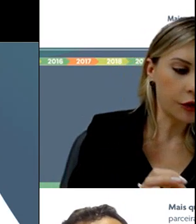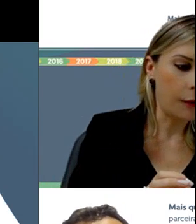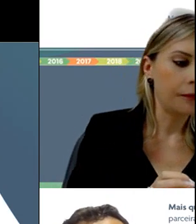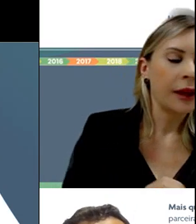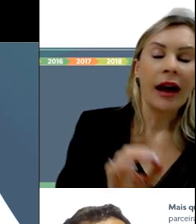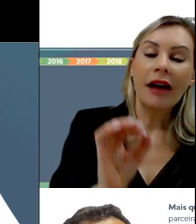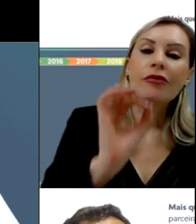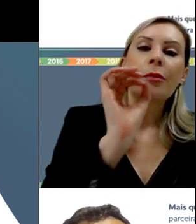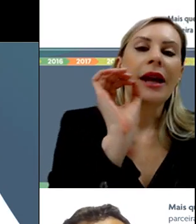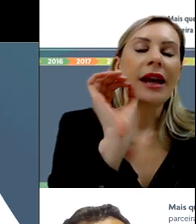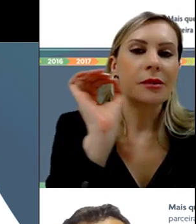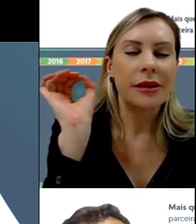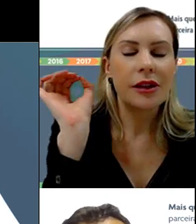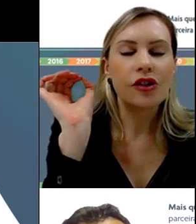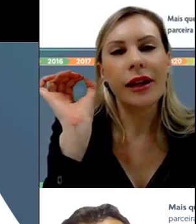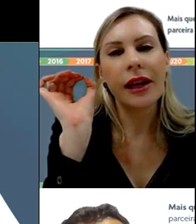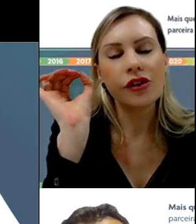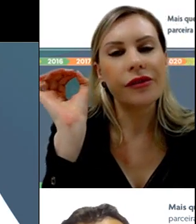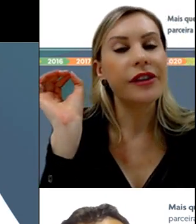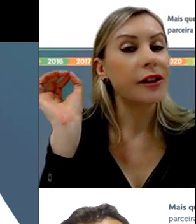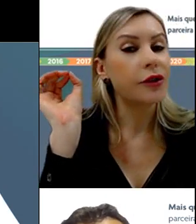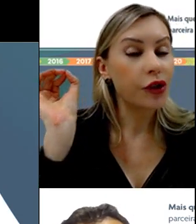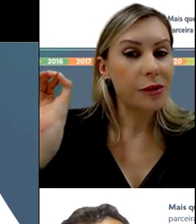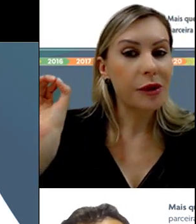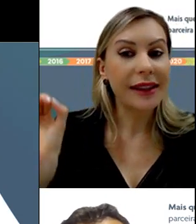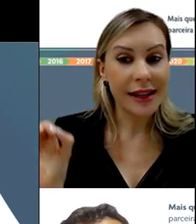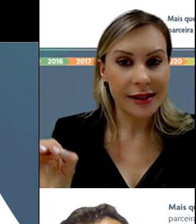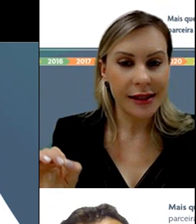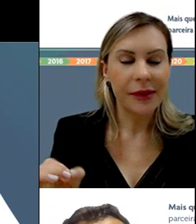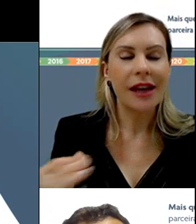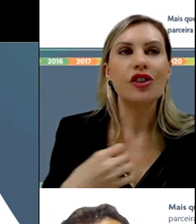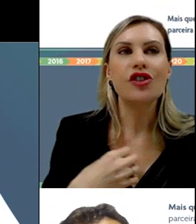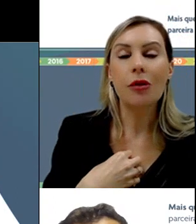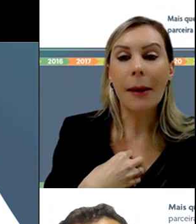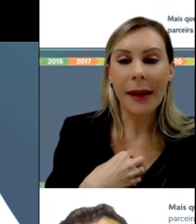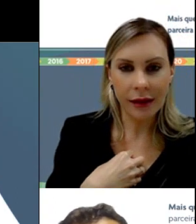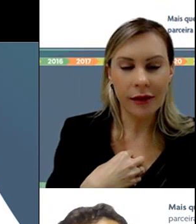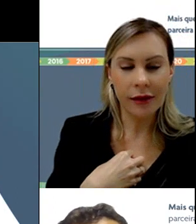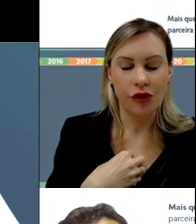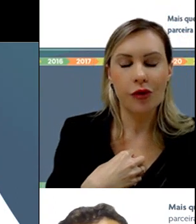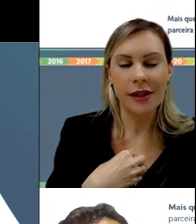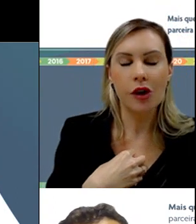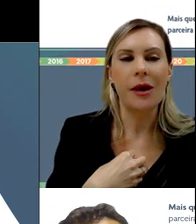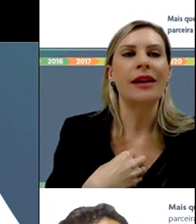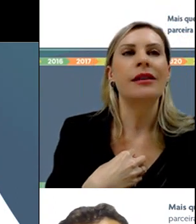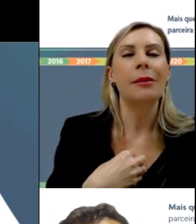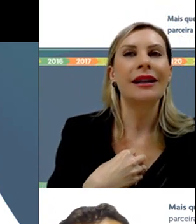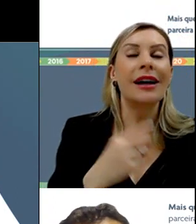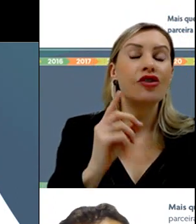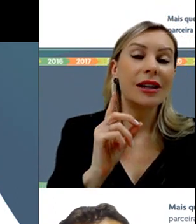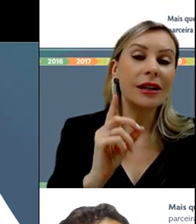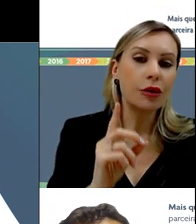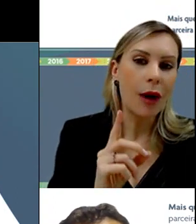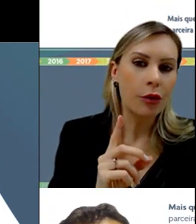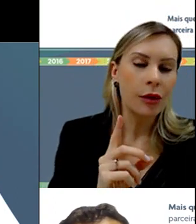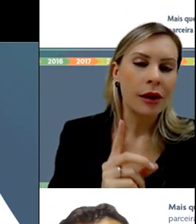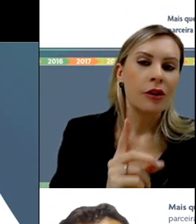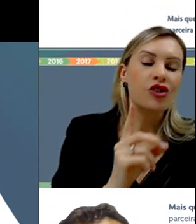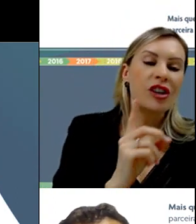rentabilidade? Olha só. A FUNPRESP existe desde fevereiro de 2013 e a gente tem uma meta de conseguir uma